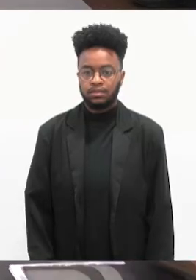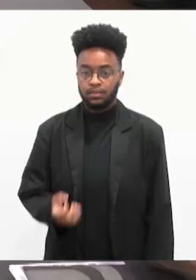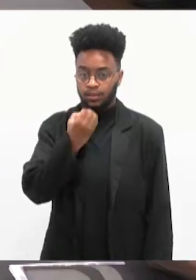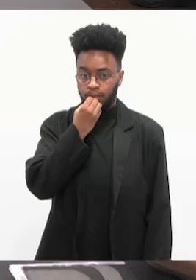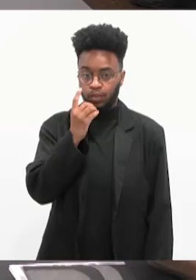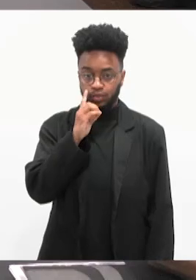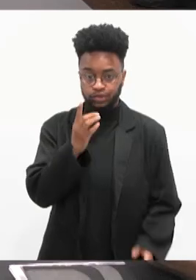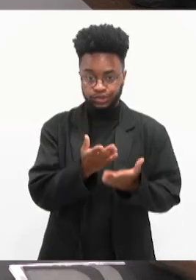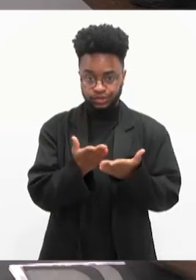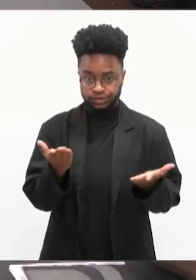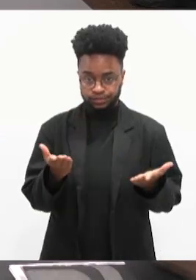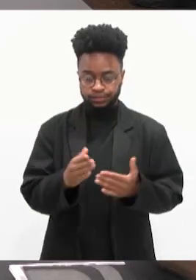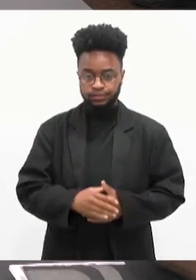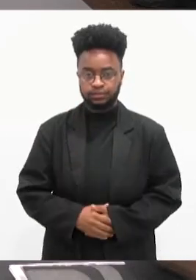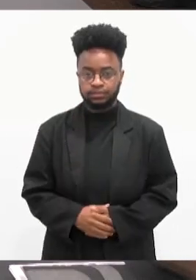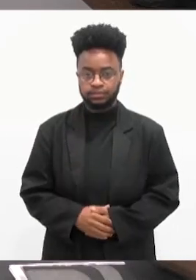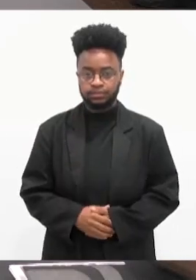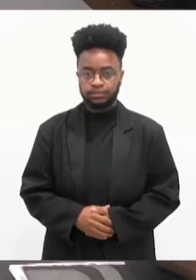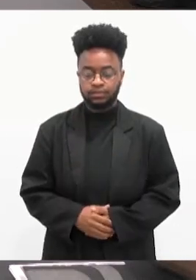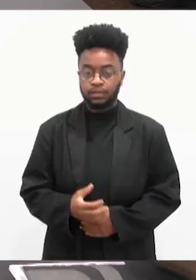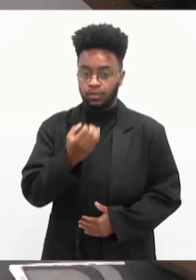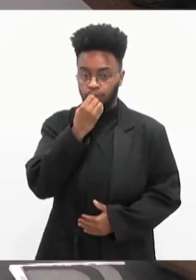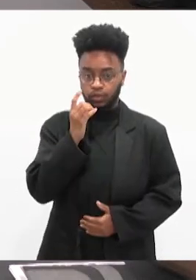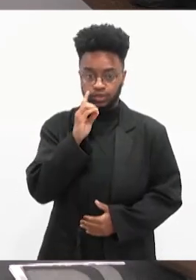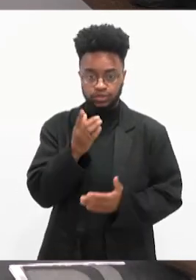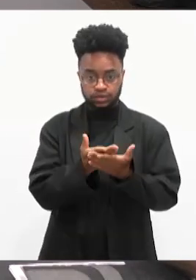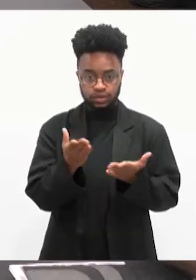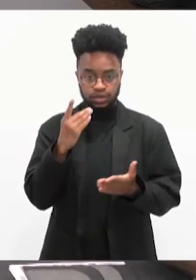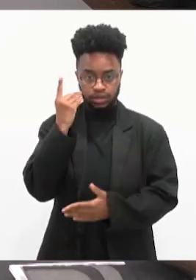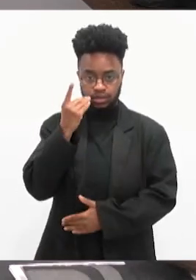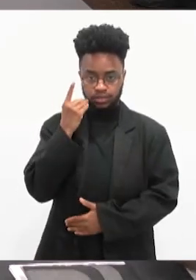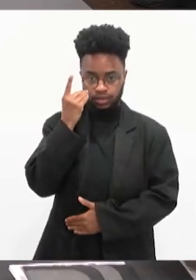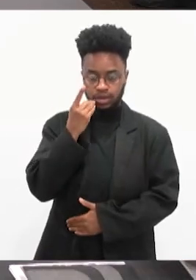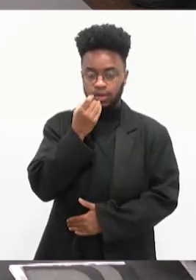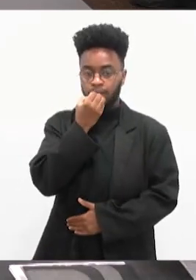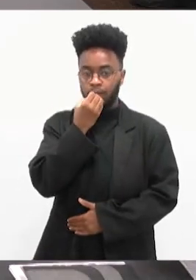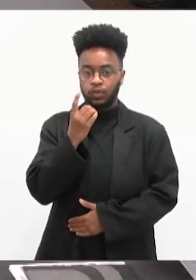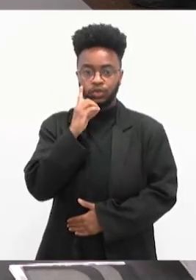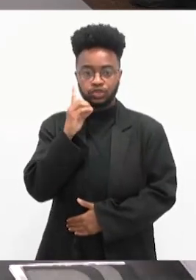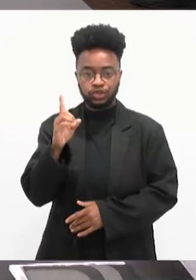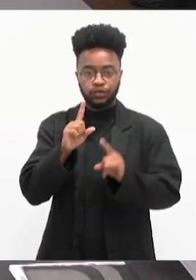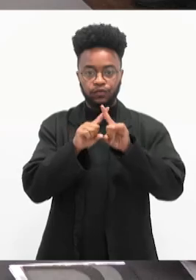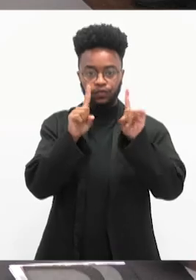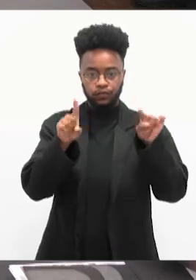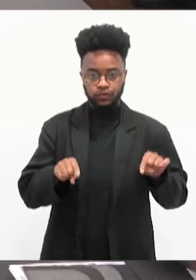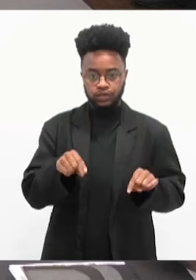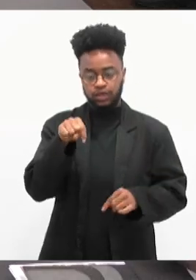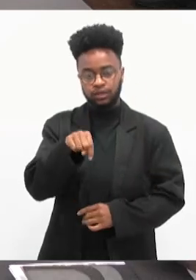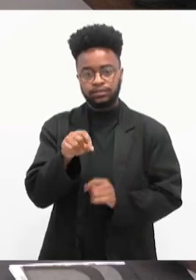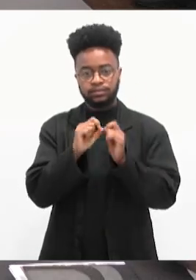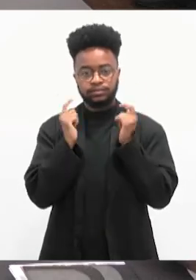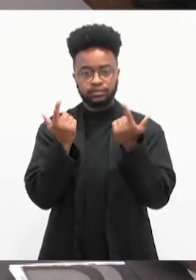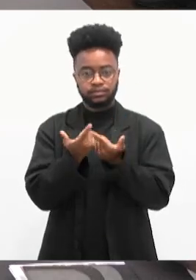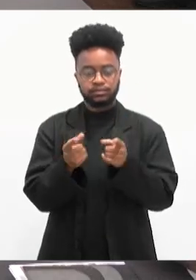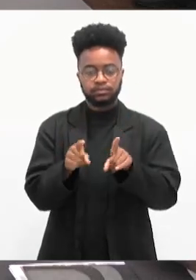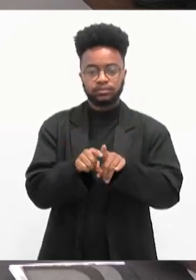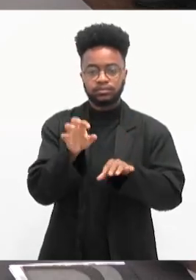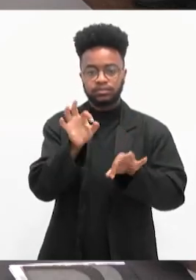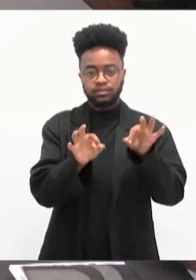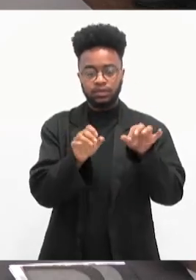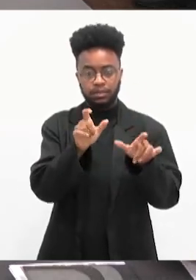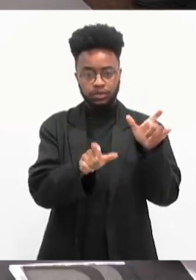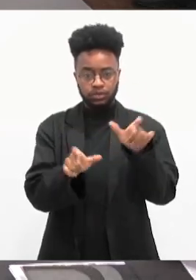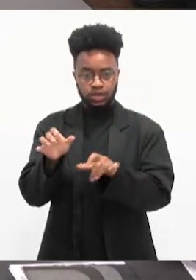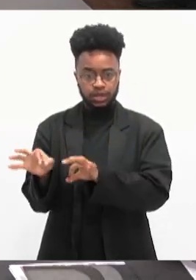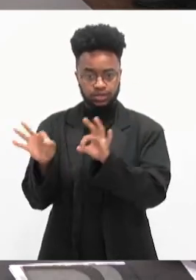Bom dia a todos. Bom dia, senhores deputados, senhoras deputadas. Bom dia aos servidores, todos que nos acompanham também pela TV